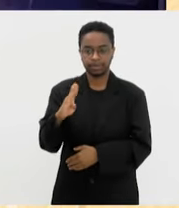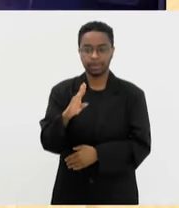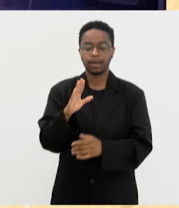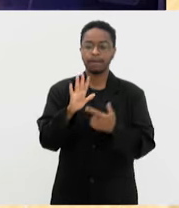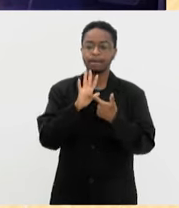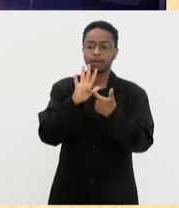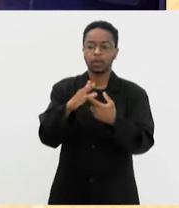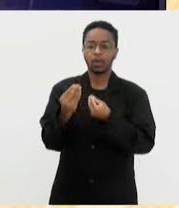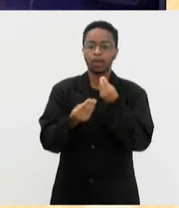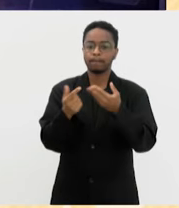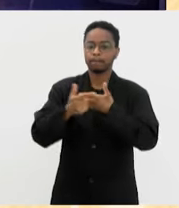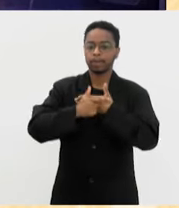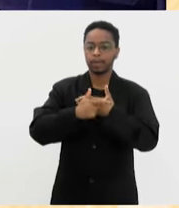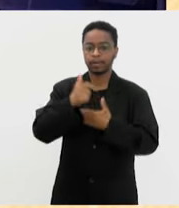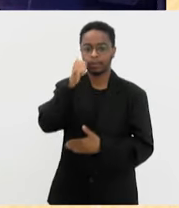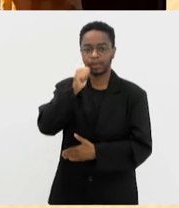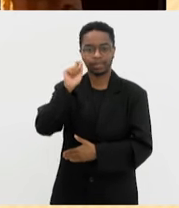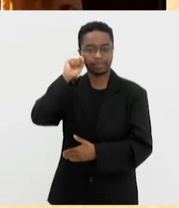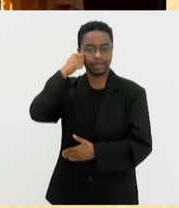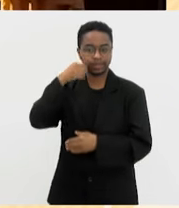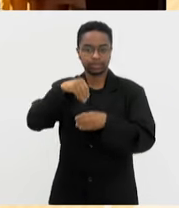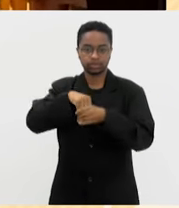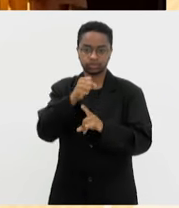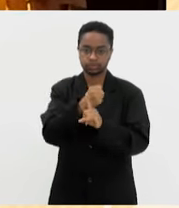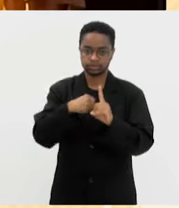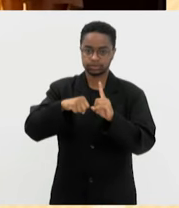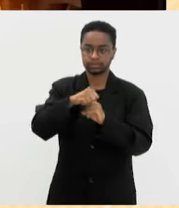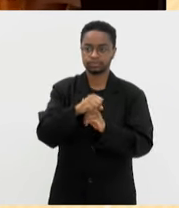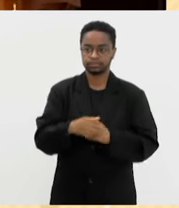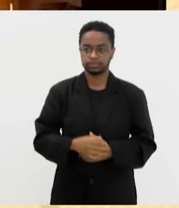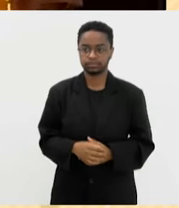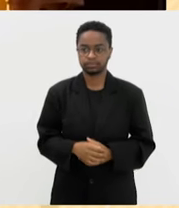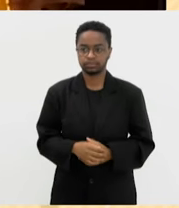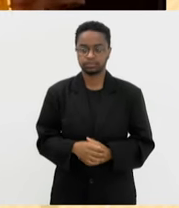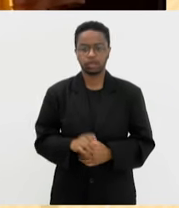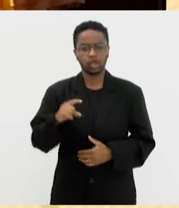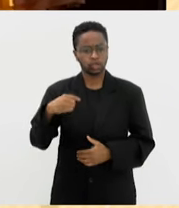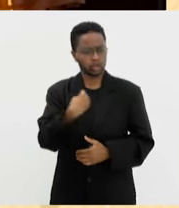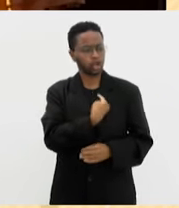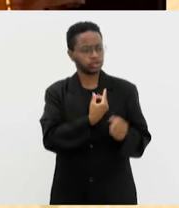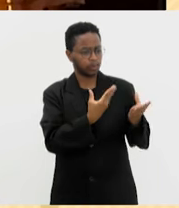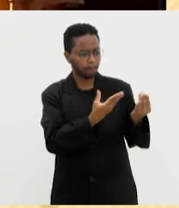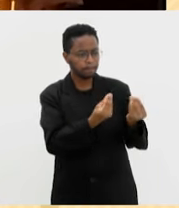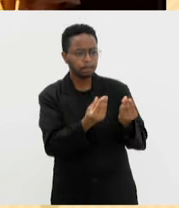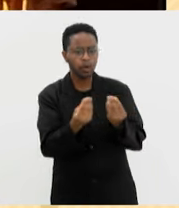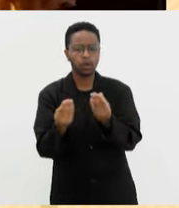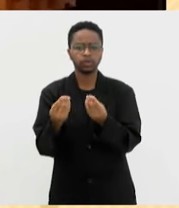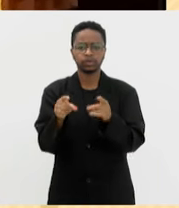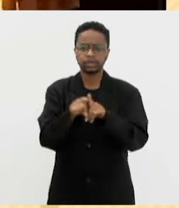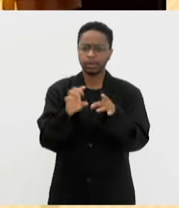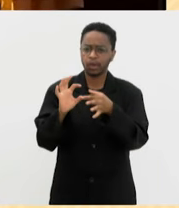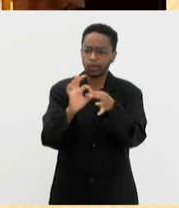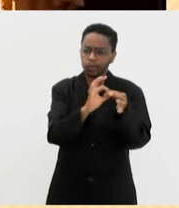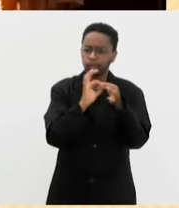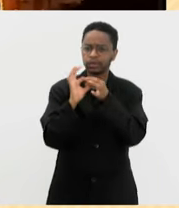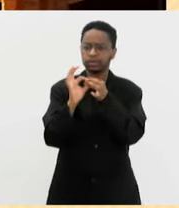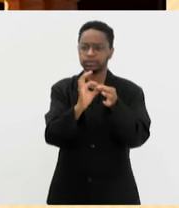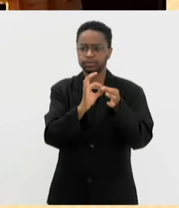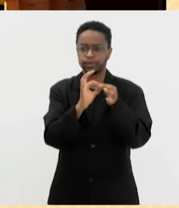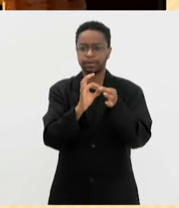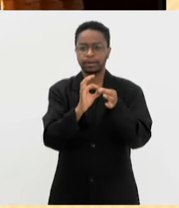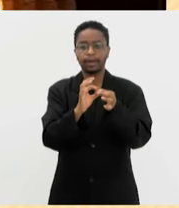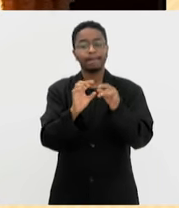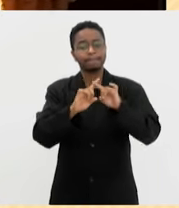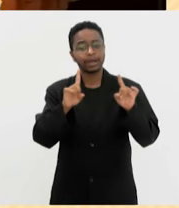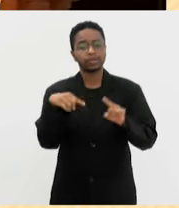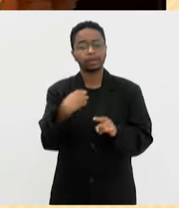o papel da mulher negra na sociedade. Unidos, nós somos muitos e somos unidos. Basta que a gente